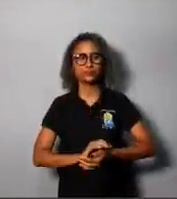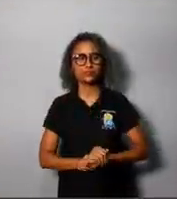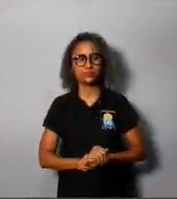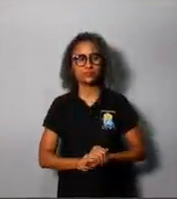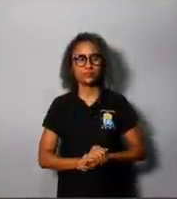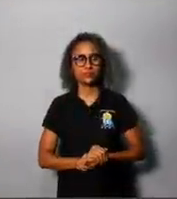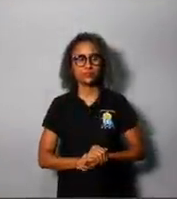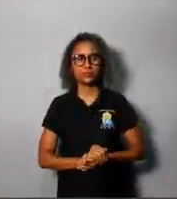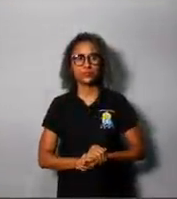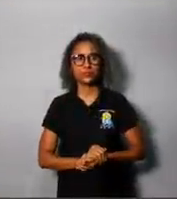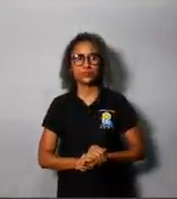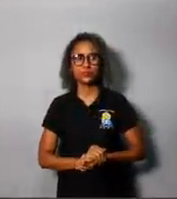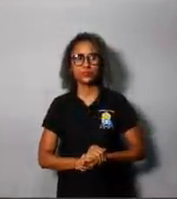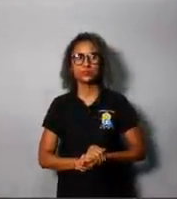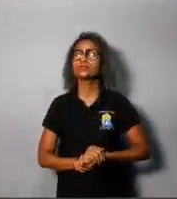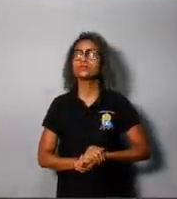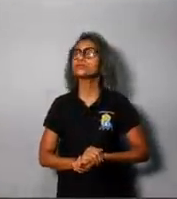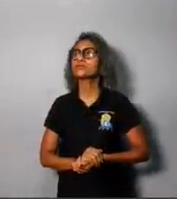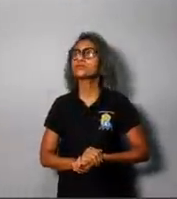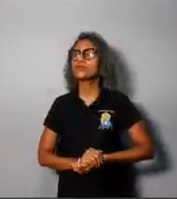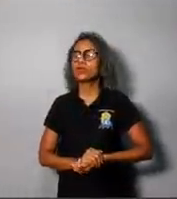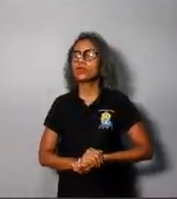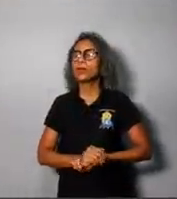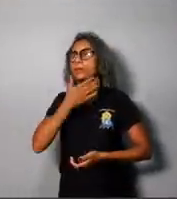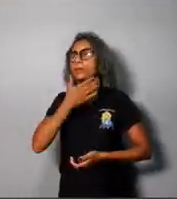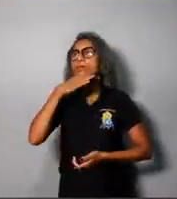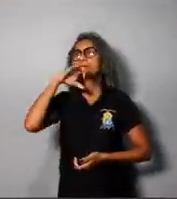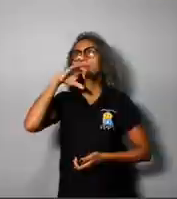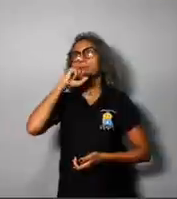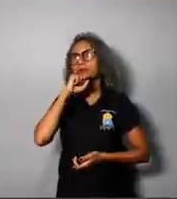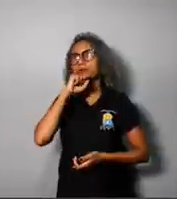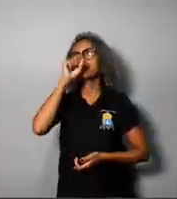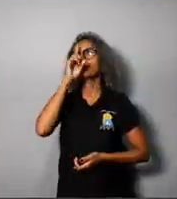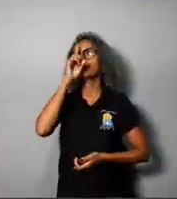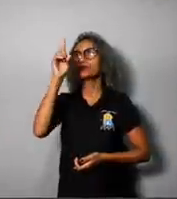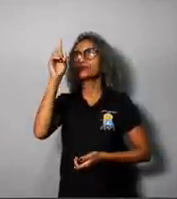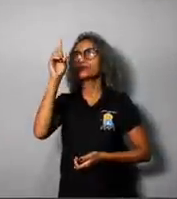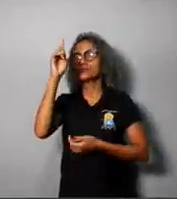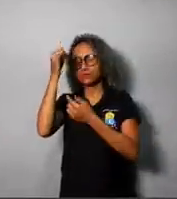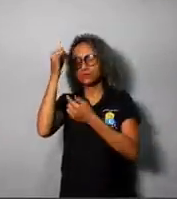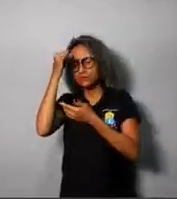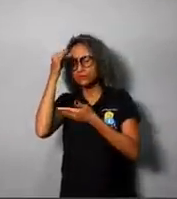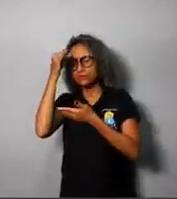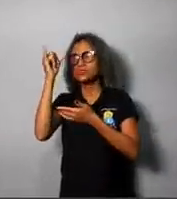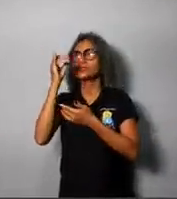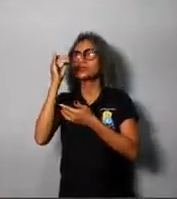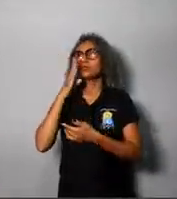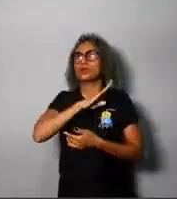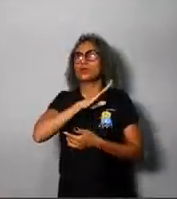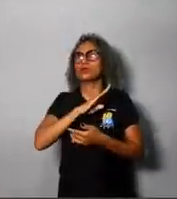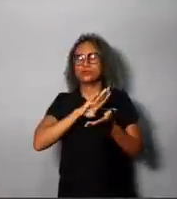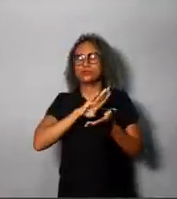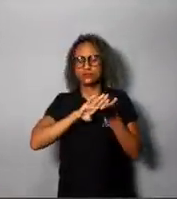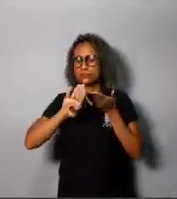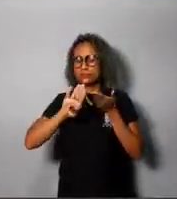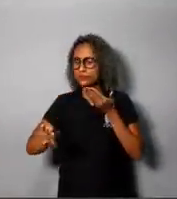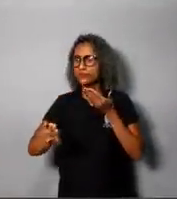Livrai-nos de todos os males, ó Pai, e dai-nos hoje a vossa